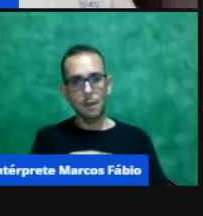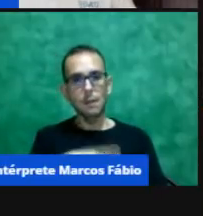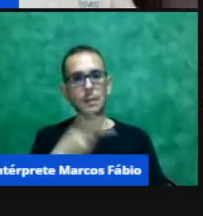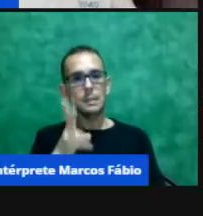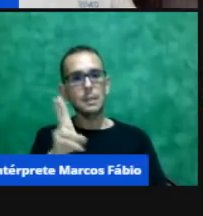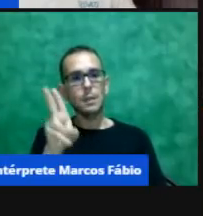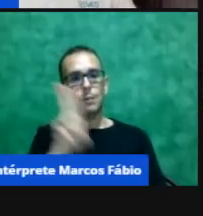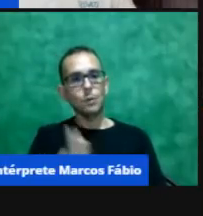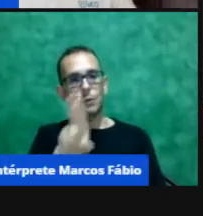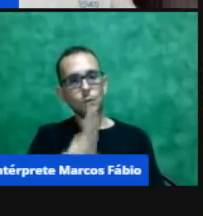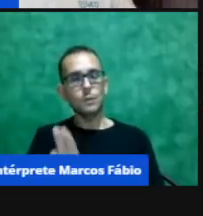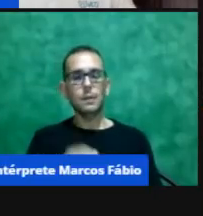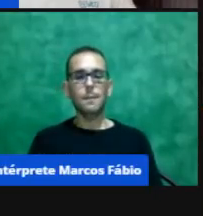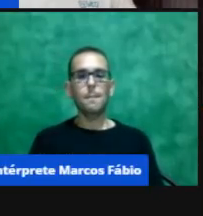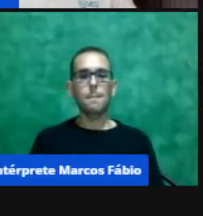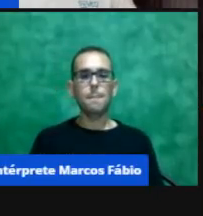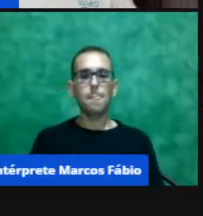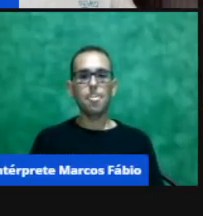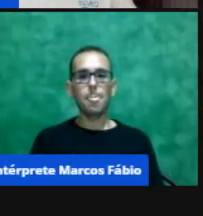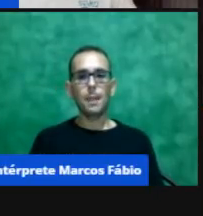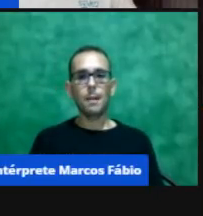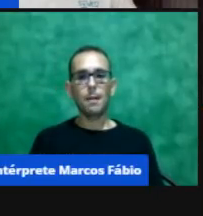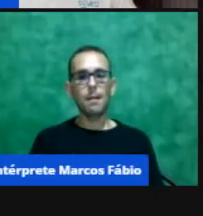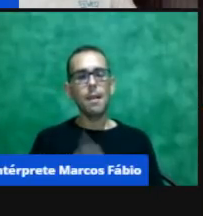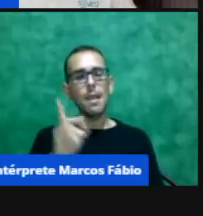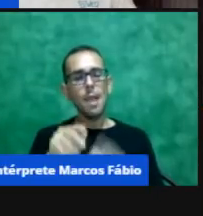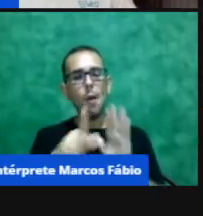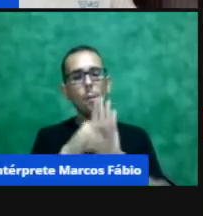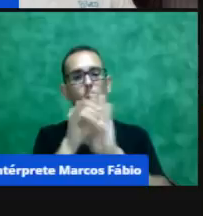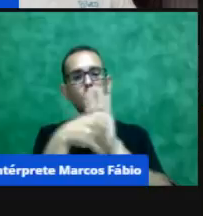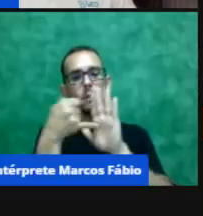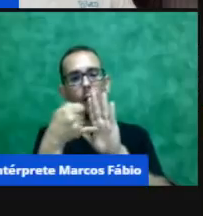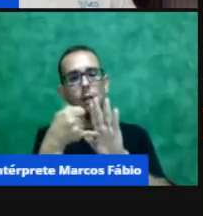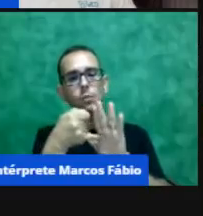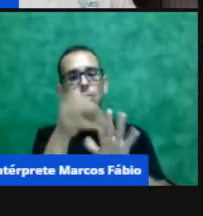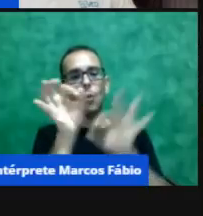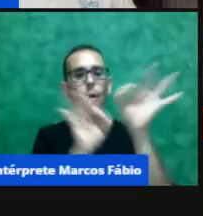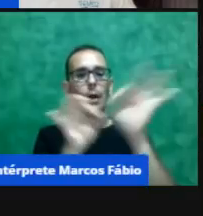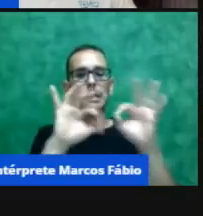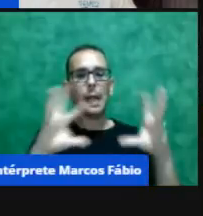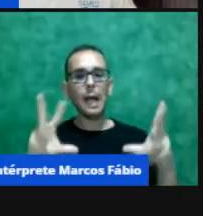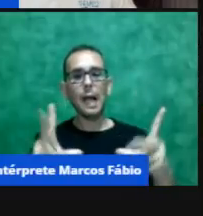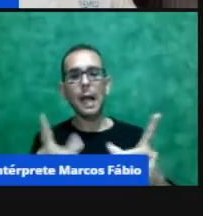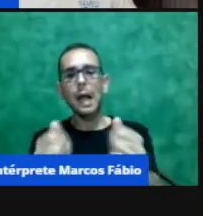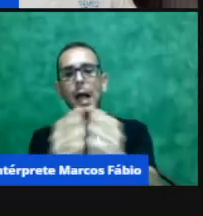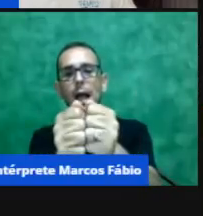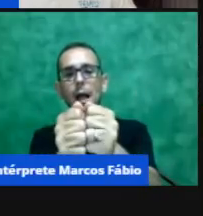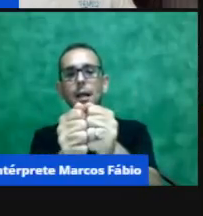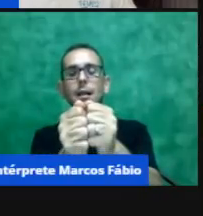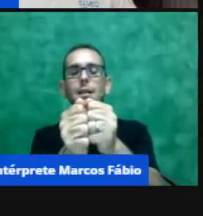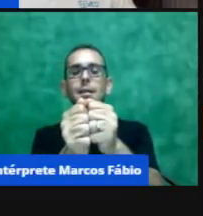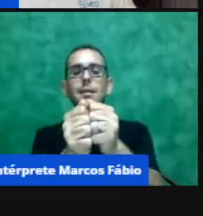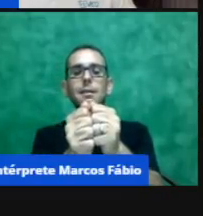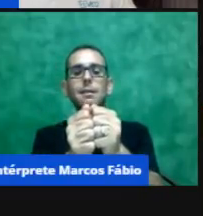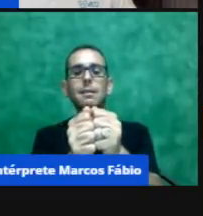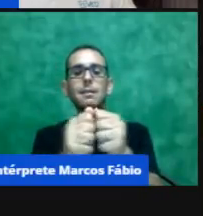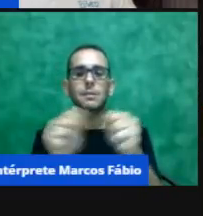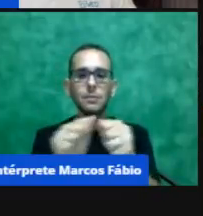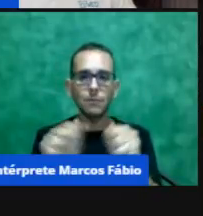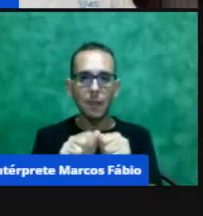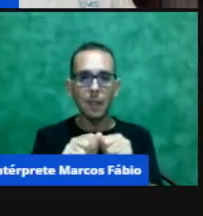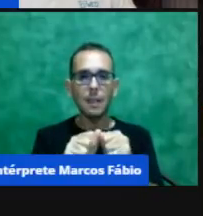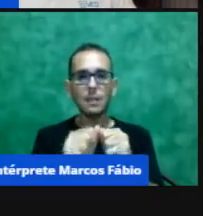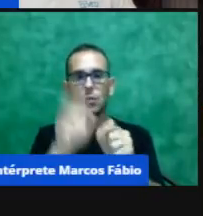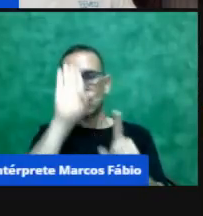utiliza. E aí é um projeto interdisciplinar que todos os professores se organizam na escola inteira. Então a gente trabalhou com a questão